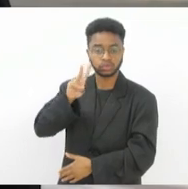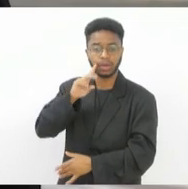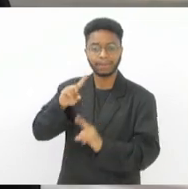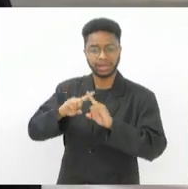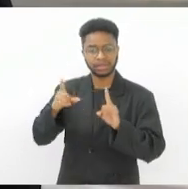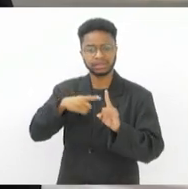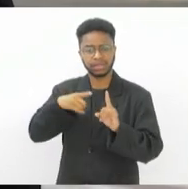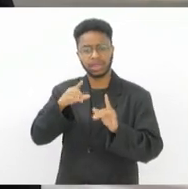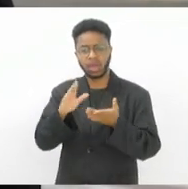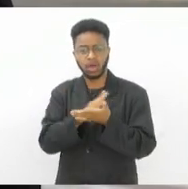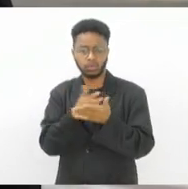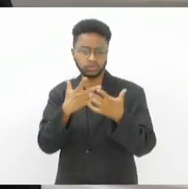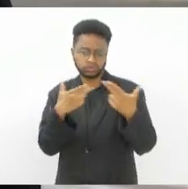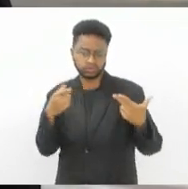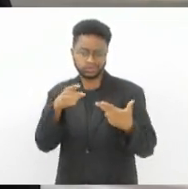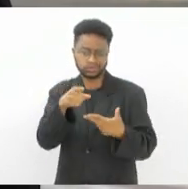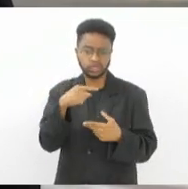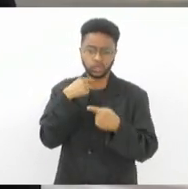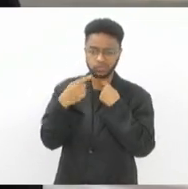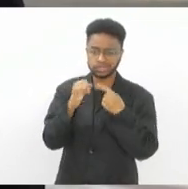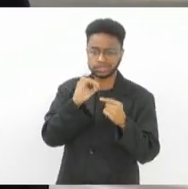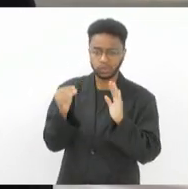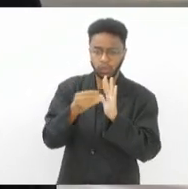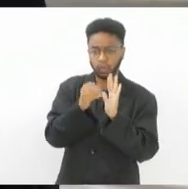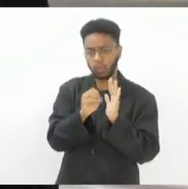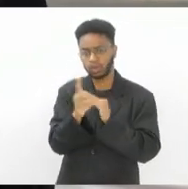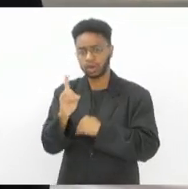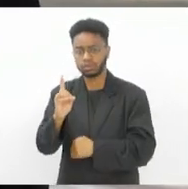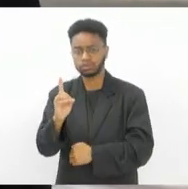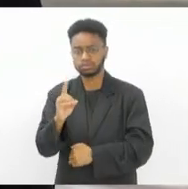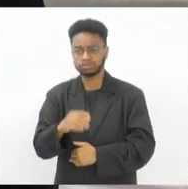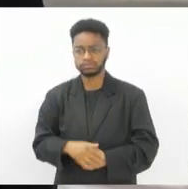se colocava ou não para contar a história nesse livro?